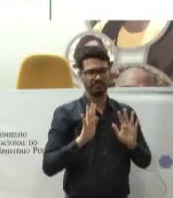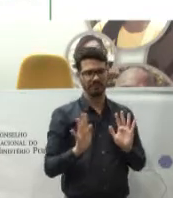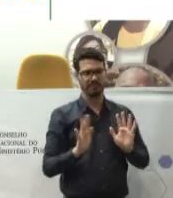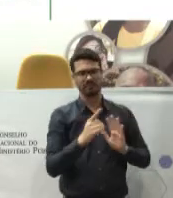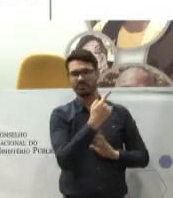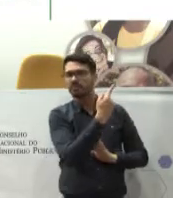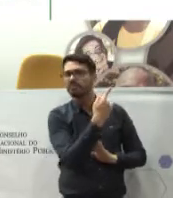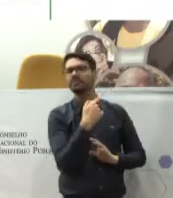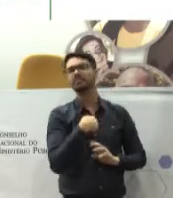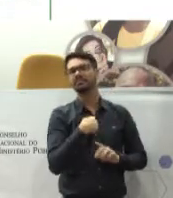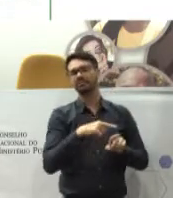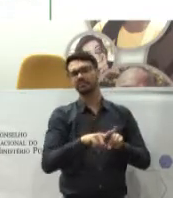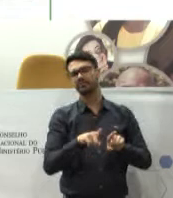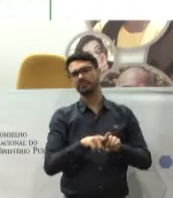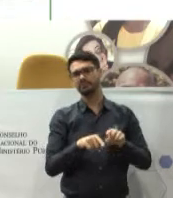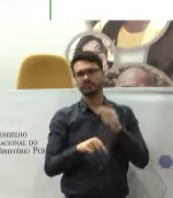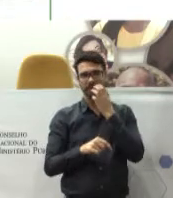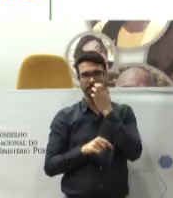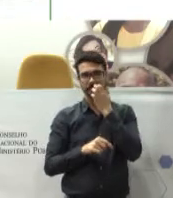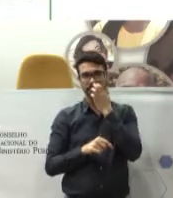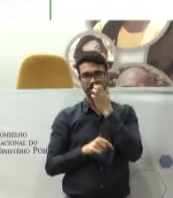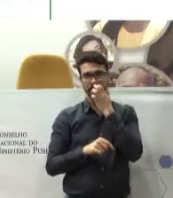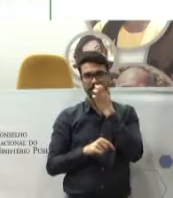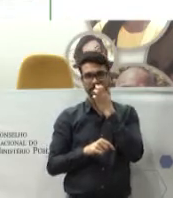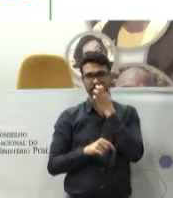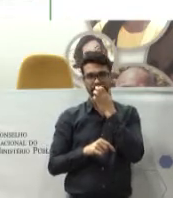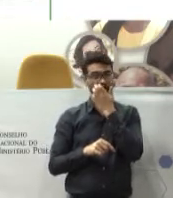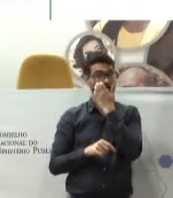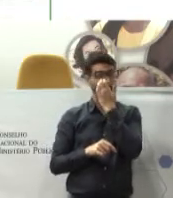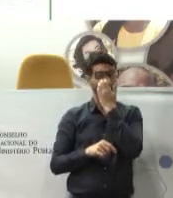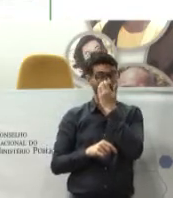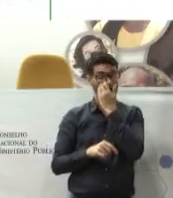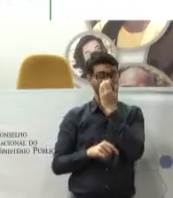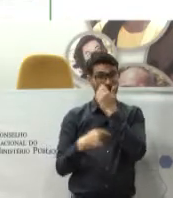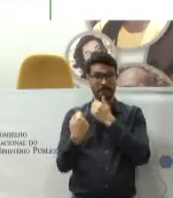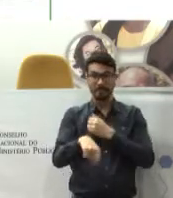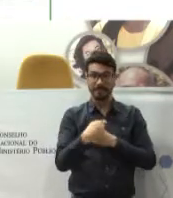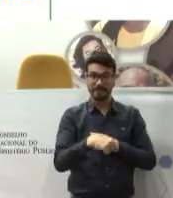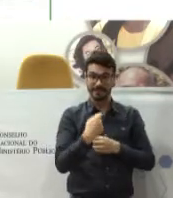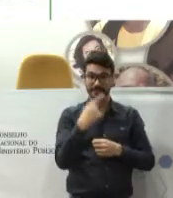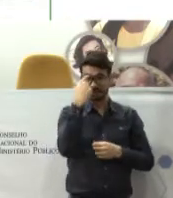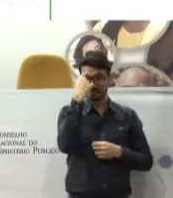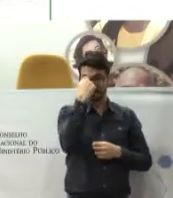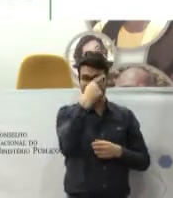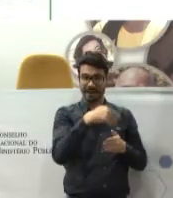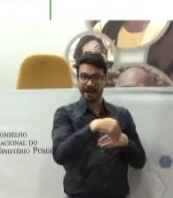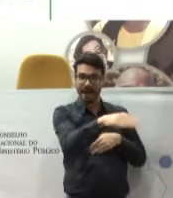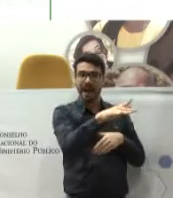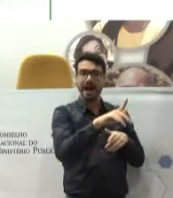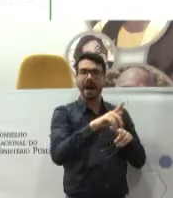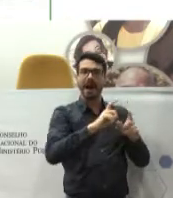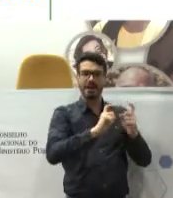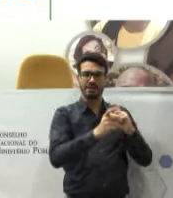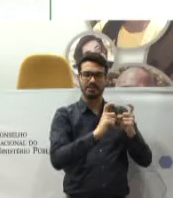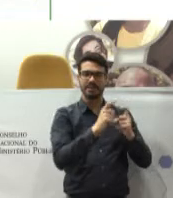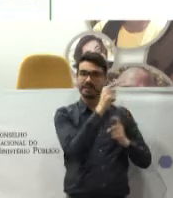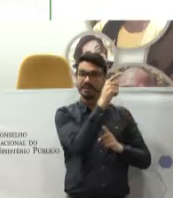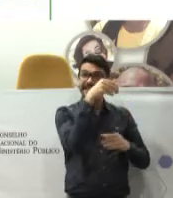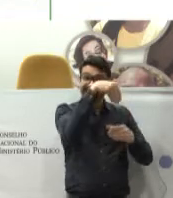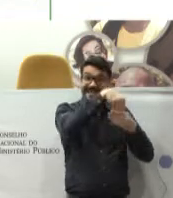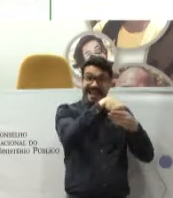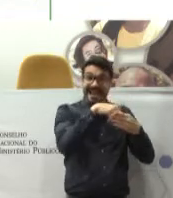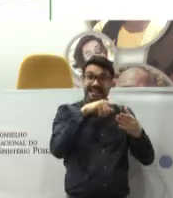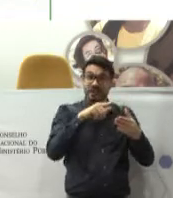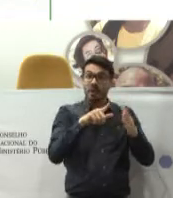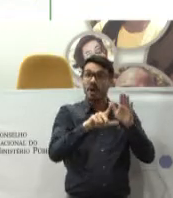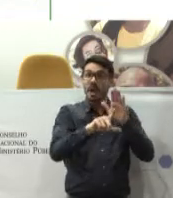está aqui também. Eu tenho que pensar nas consequências jurídicas e administrativas da minha decisão. Está na LINDB. Não sou eu